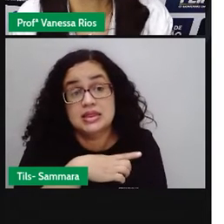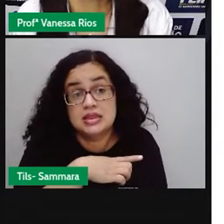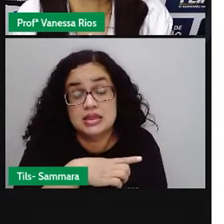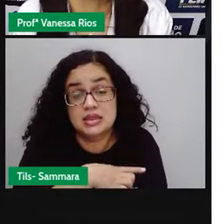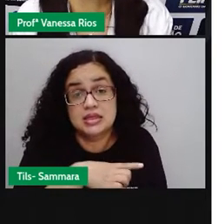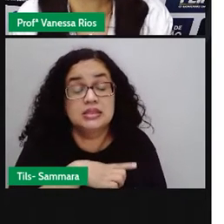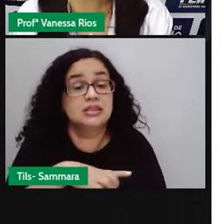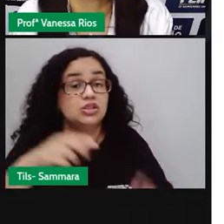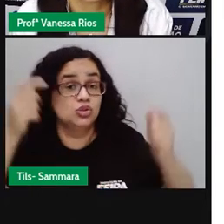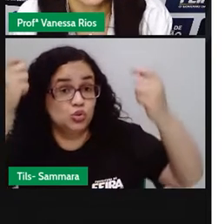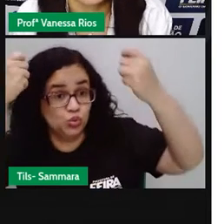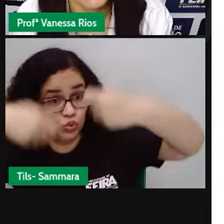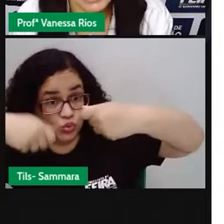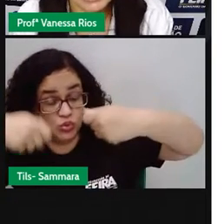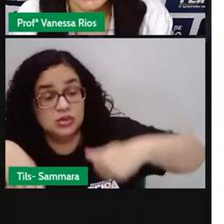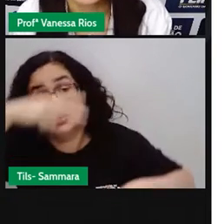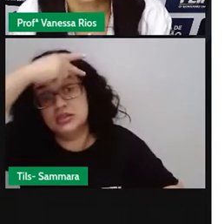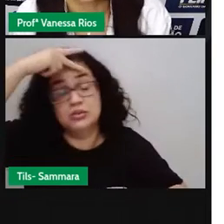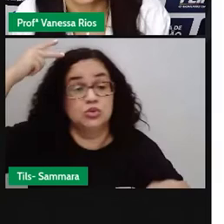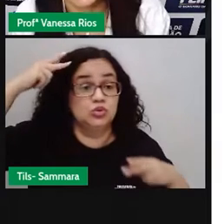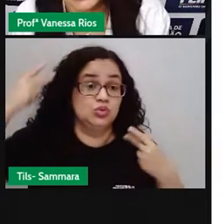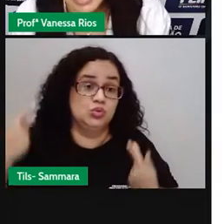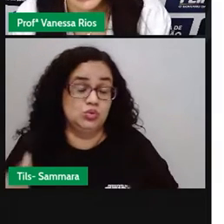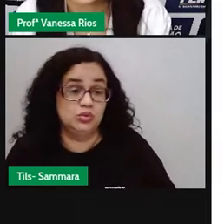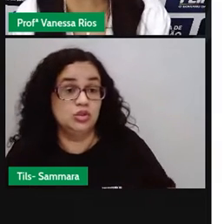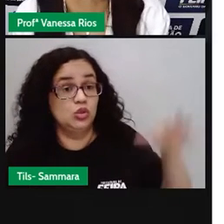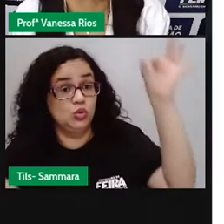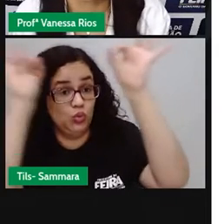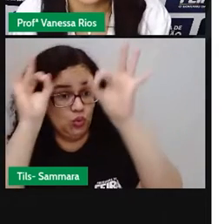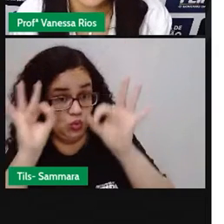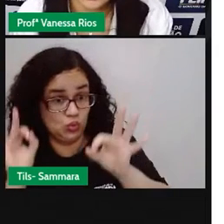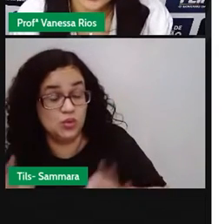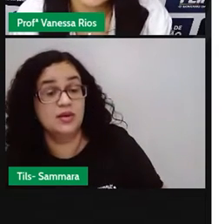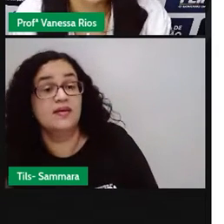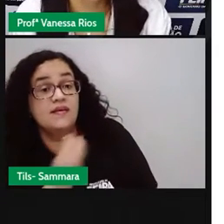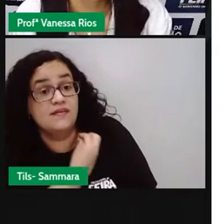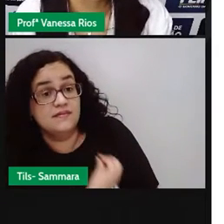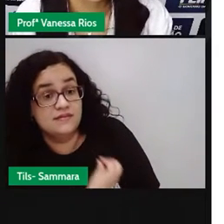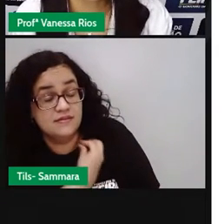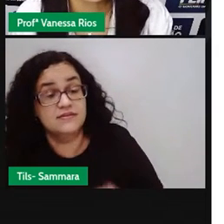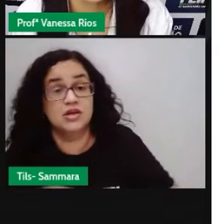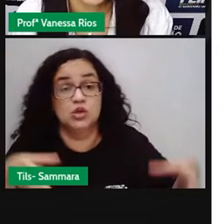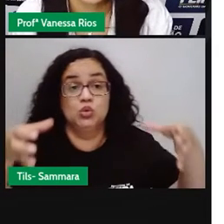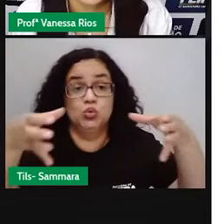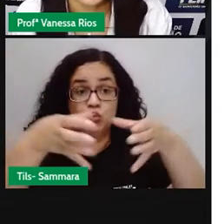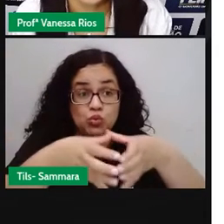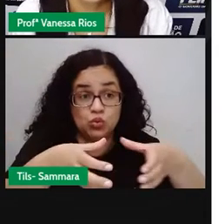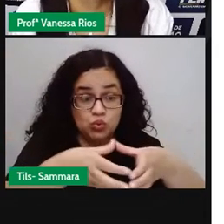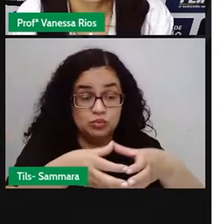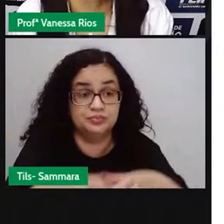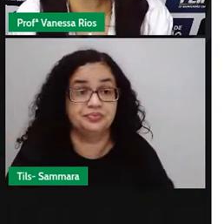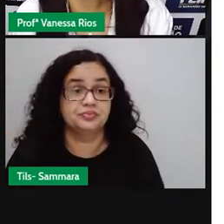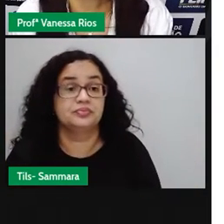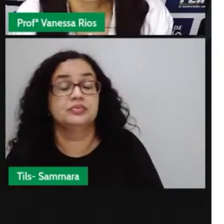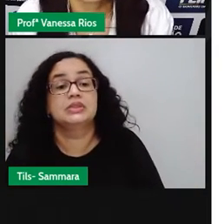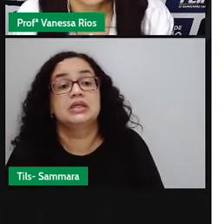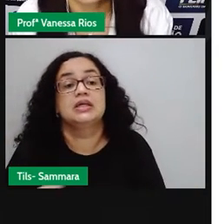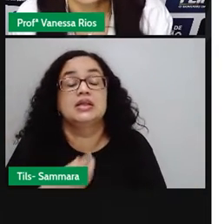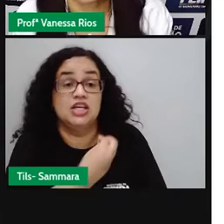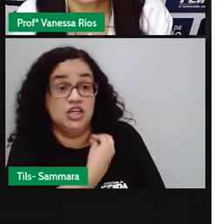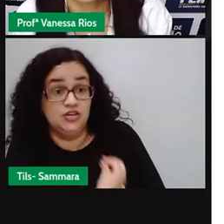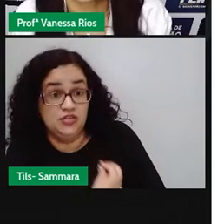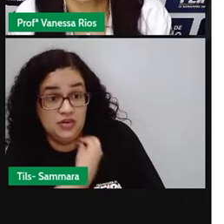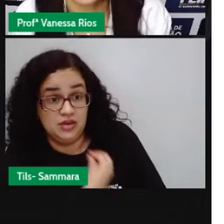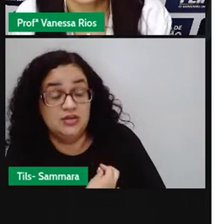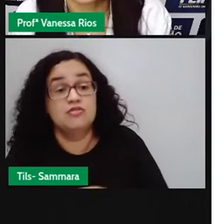diante de uma necessidade do ser humano em se organizar, em viver em grupo, e que a partir dessa